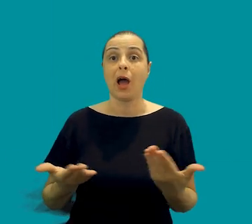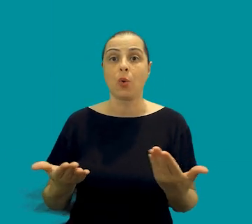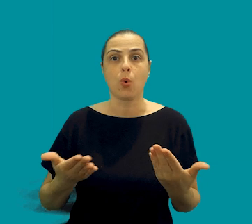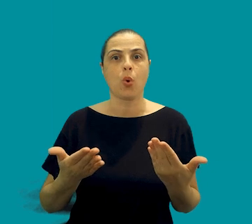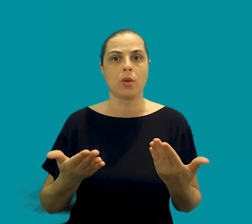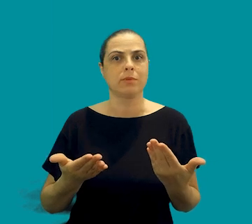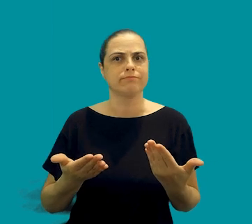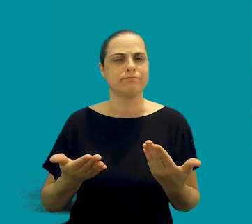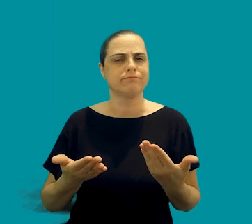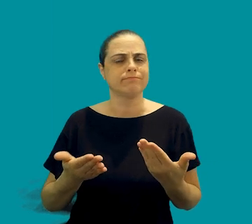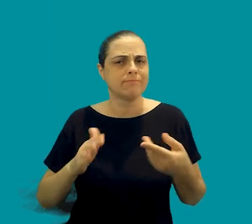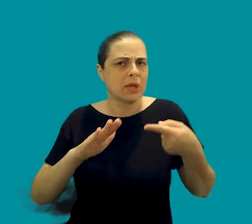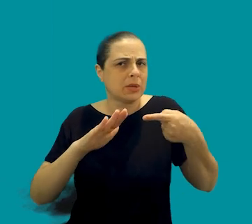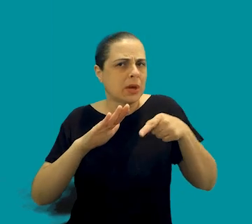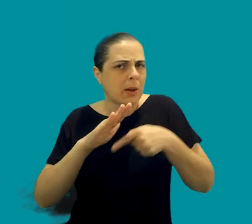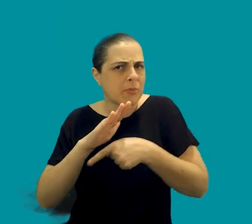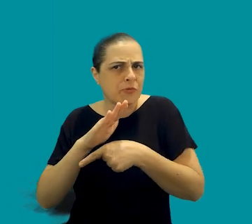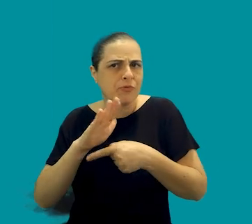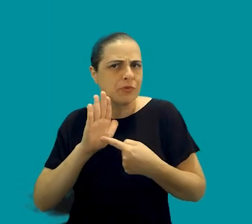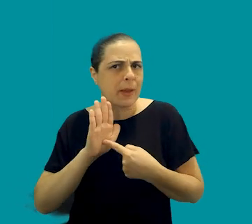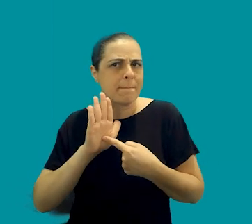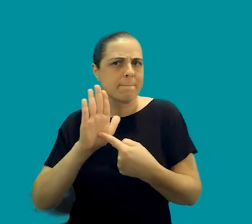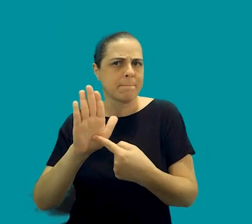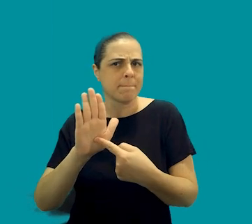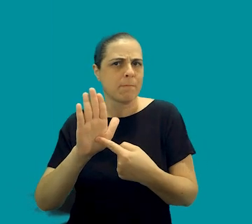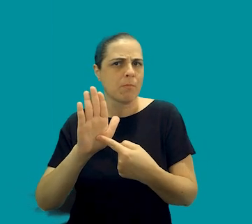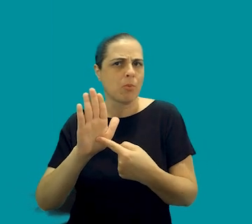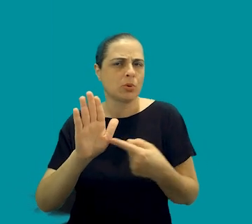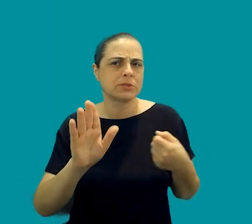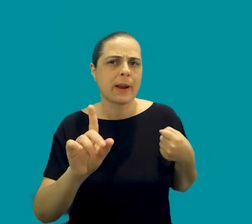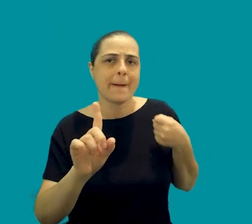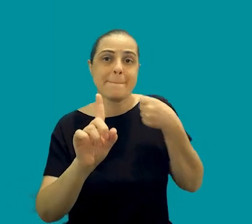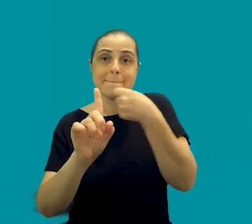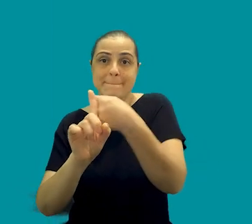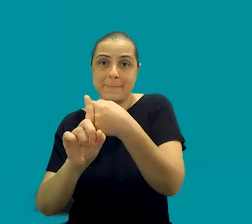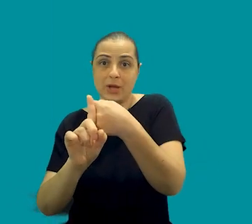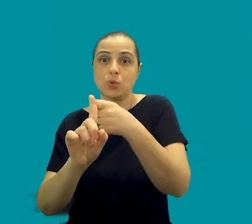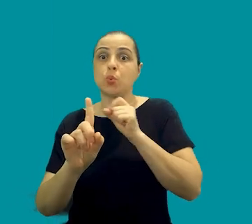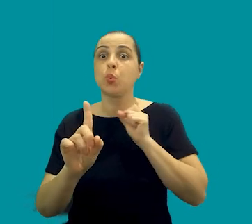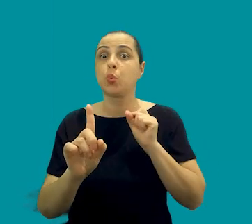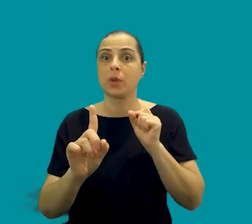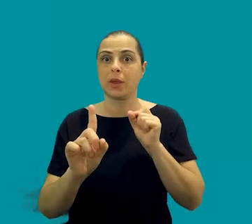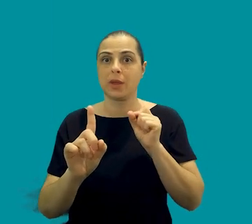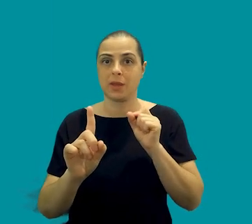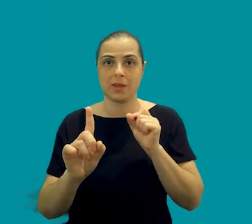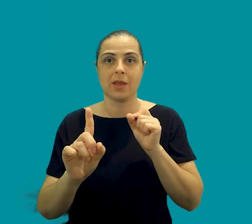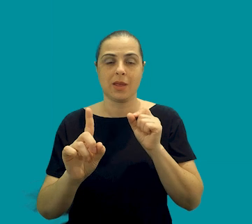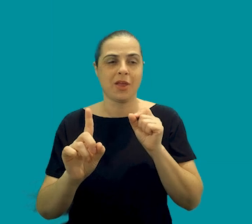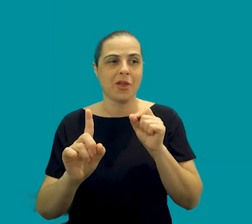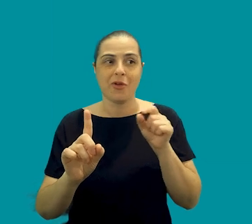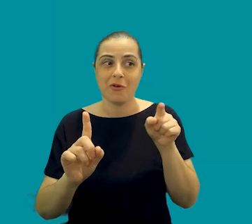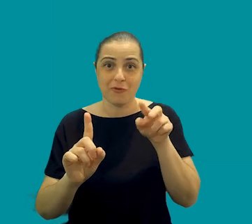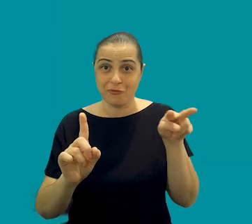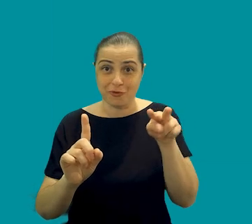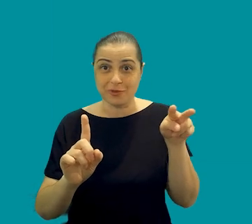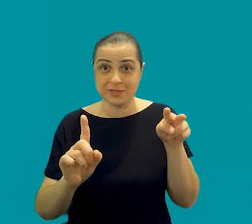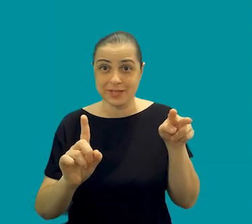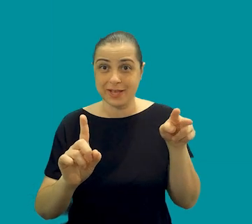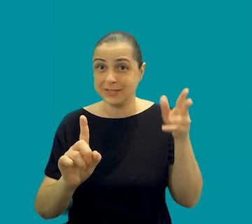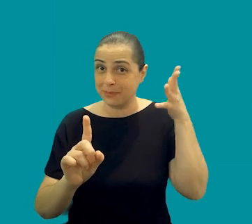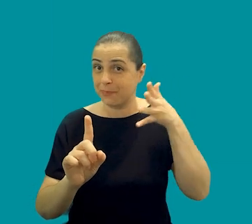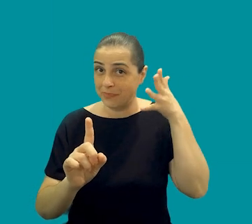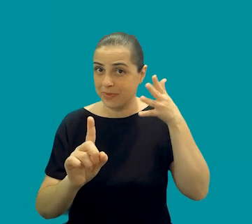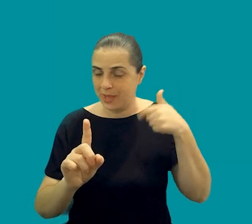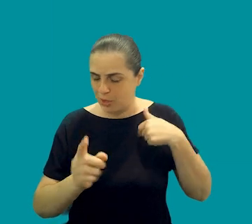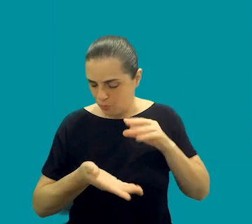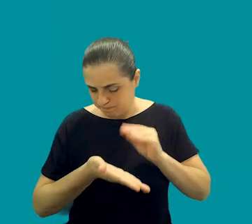a gente agora se aprofundar nesse impacto. Acho que dois pontos, eu sou aqui a nota, né? Então, vocês estavam falando, eu estava pegando